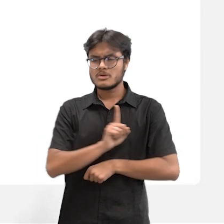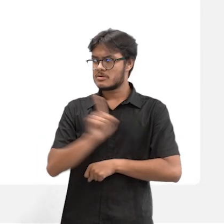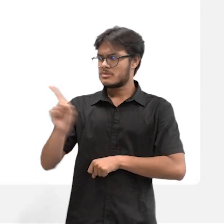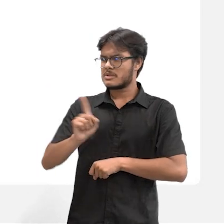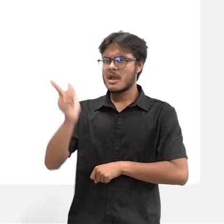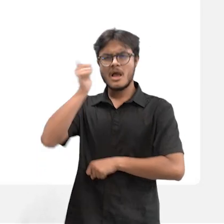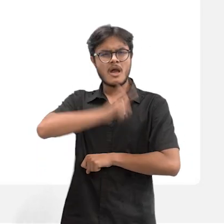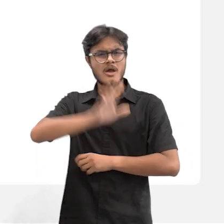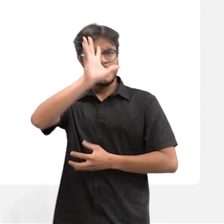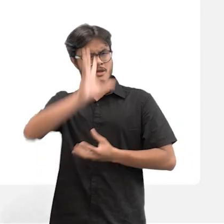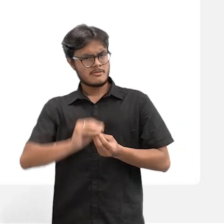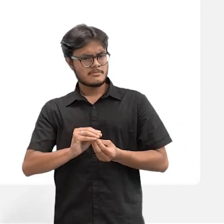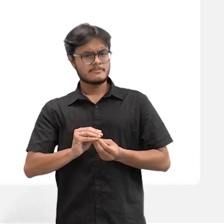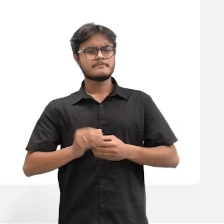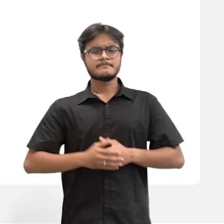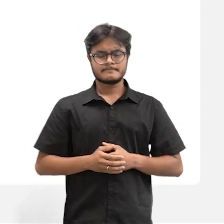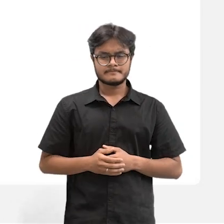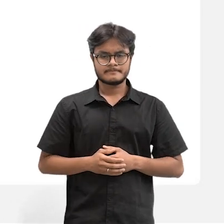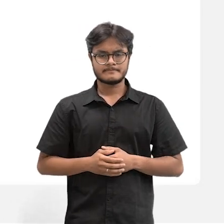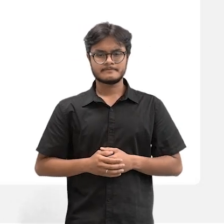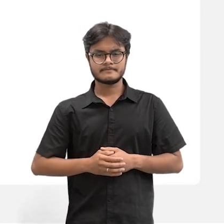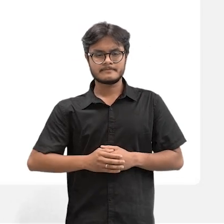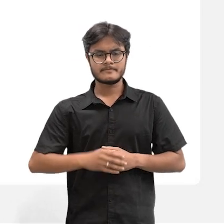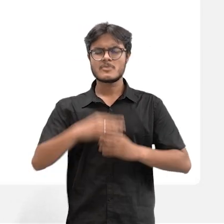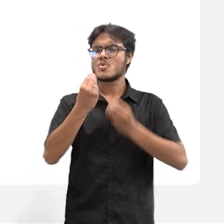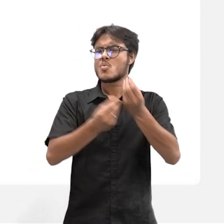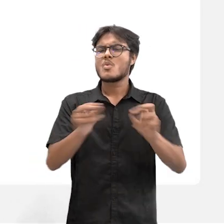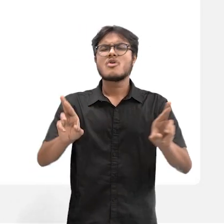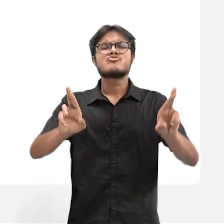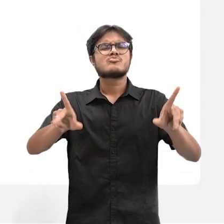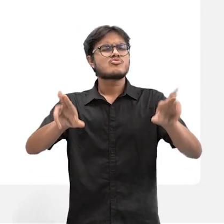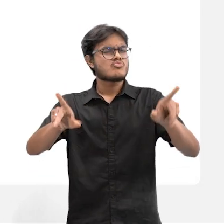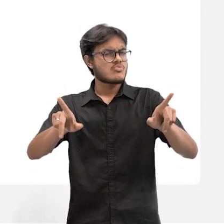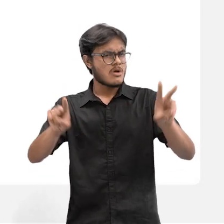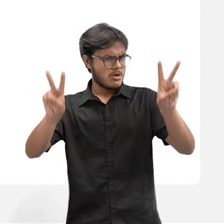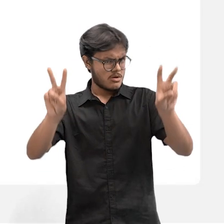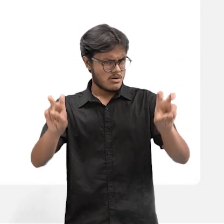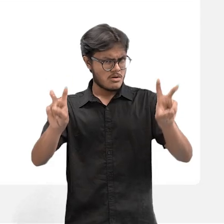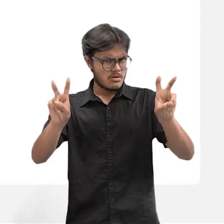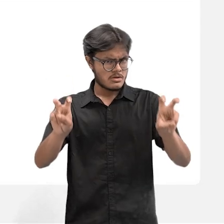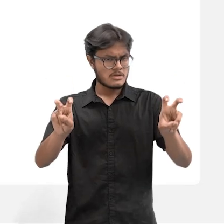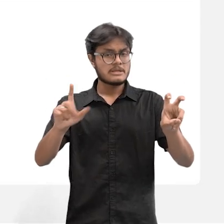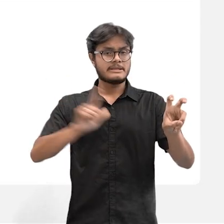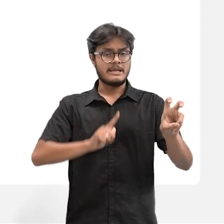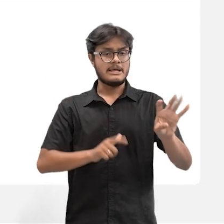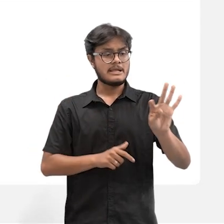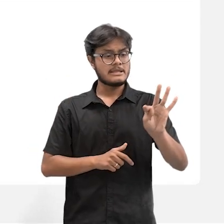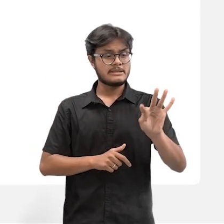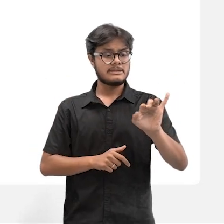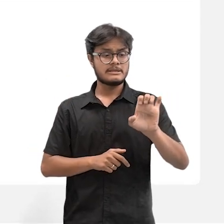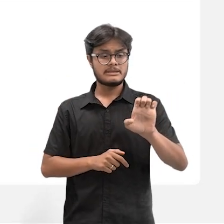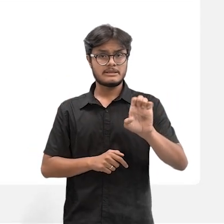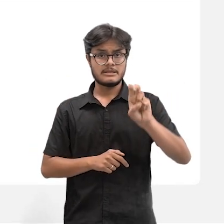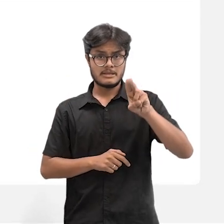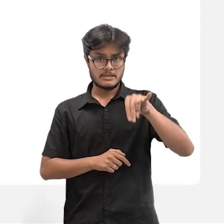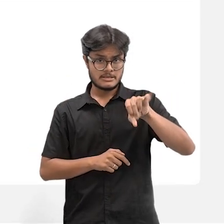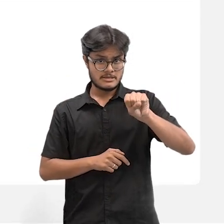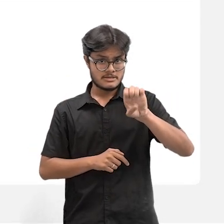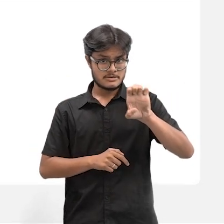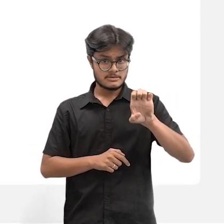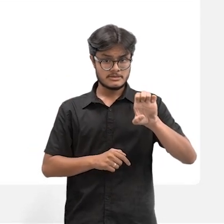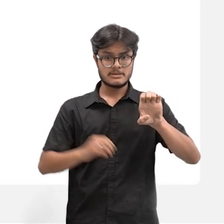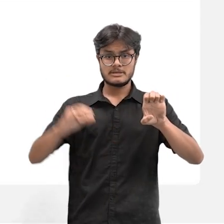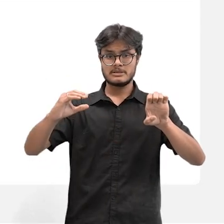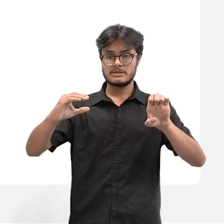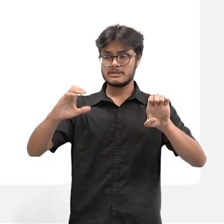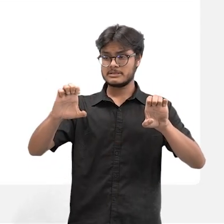sobre cistercose. Mas primeiramente a gente tem que fazer a diferenciação entre teníase e cisticercose. São